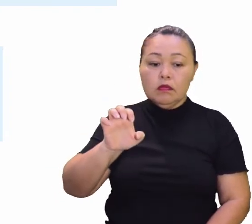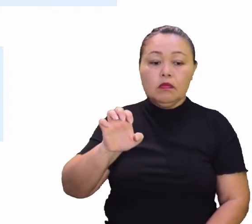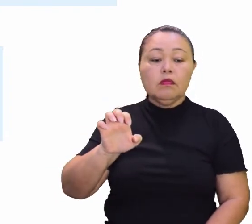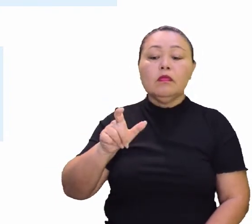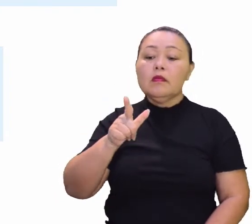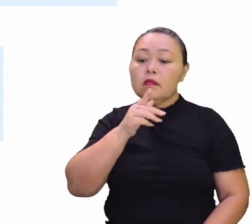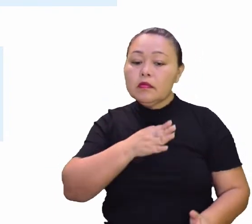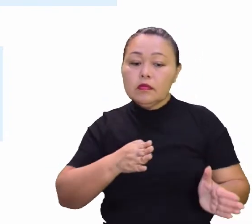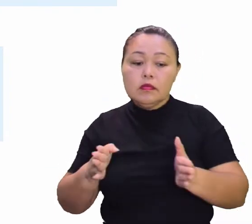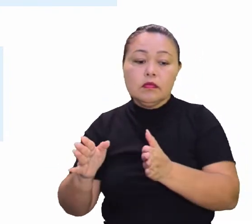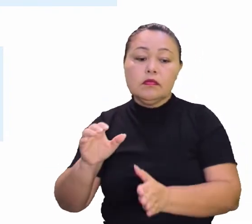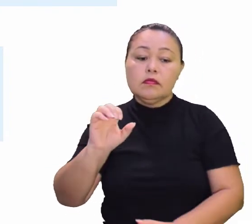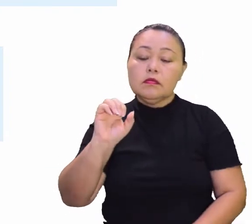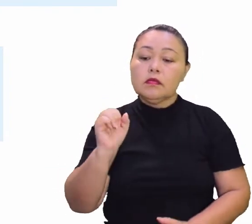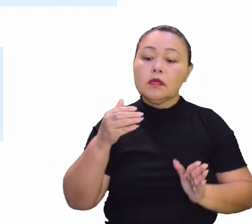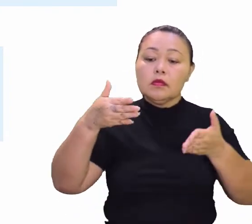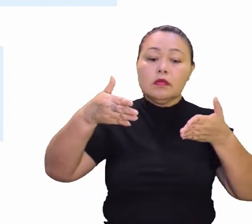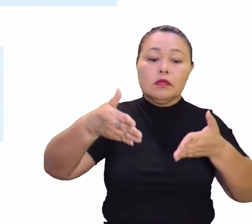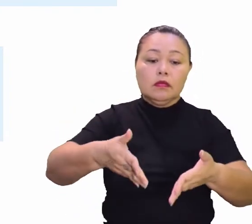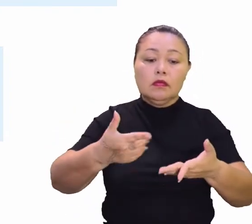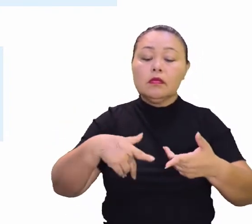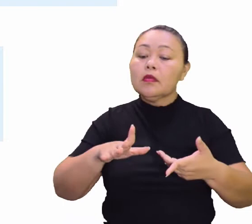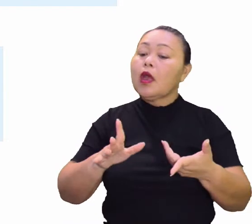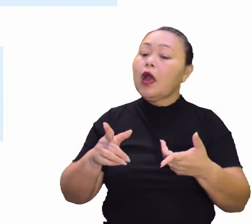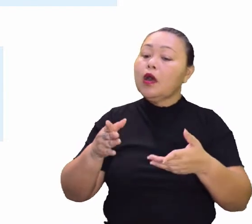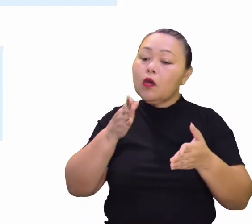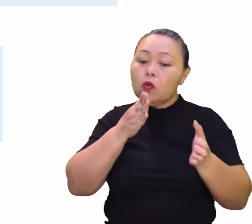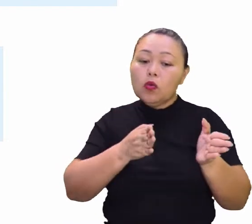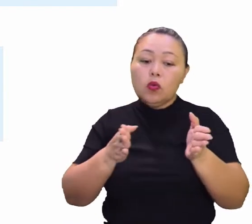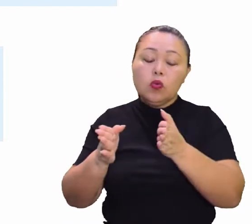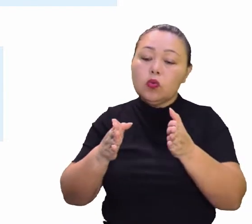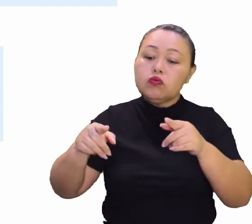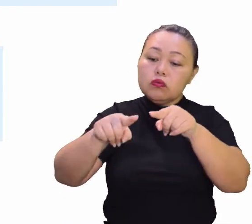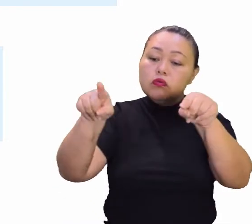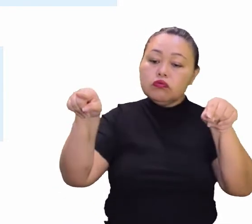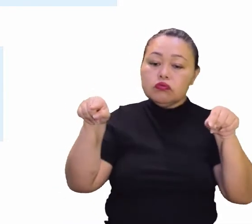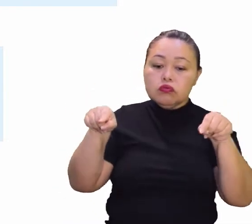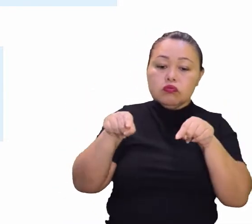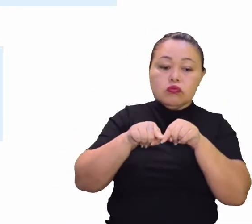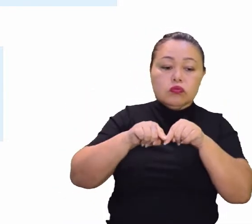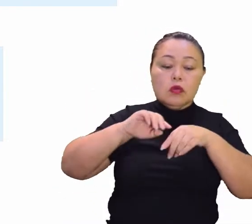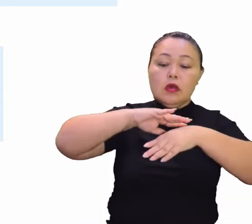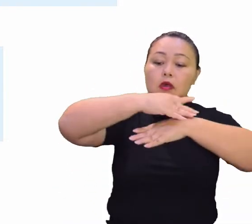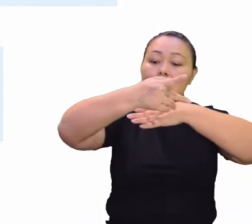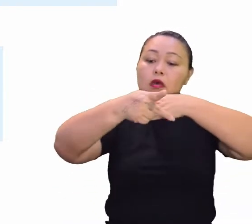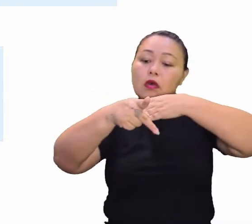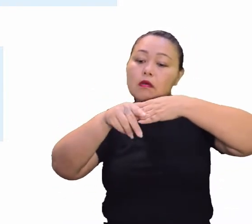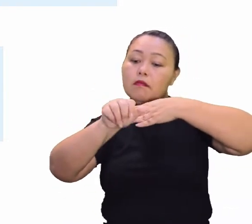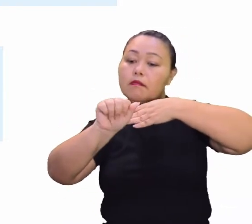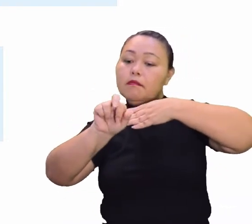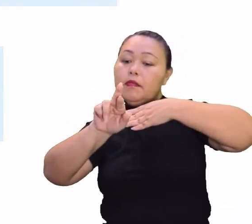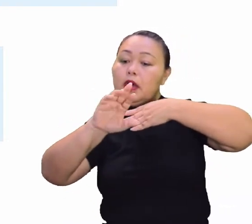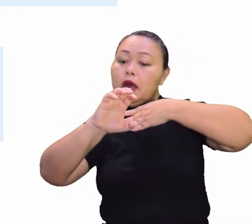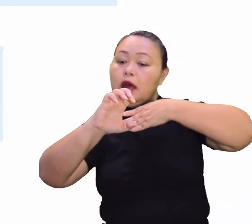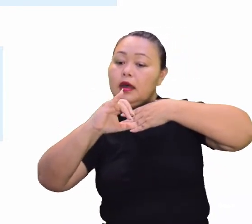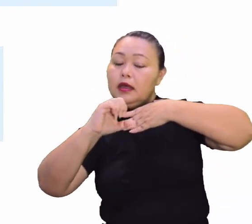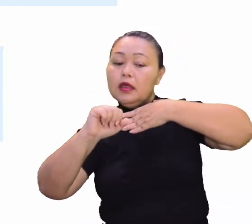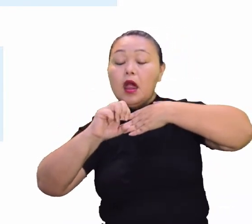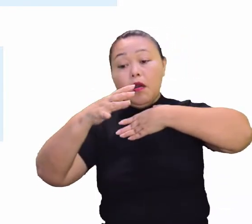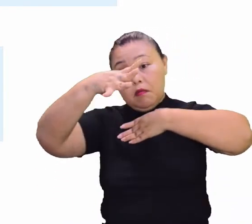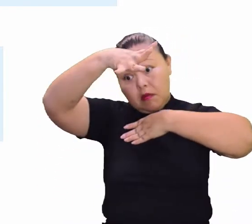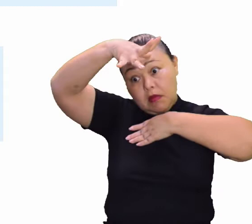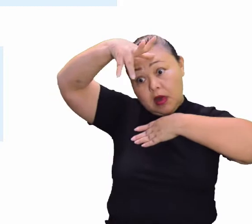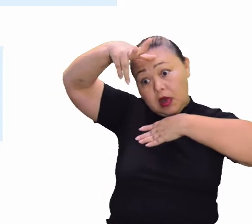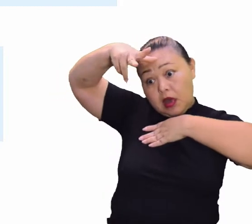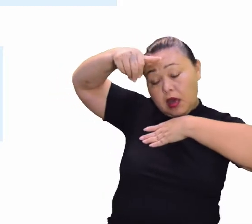Rio Sepultura e do Rio Lagoazinha, lá na Chapada dos Parecis, Mato Grosso.